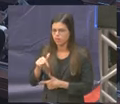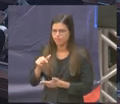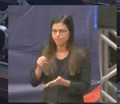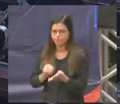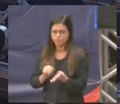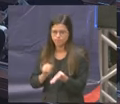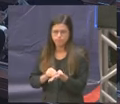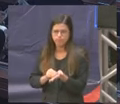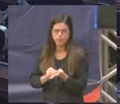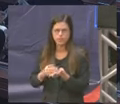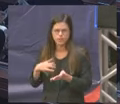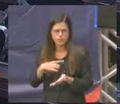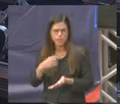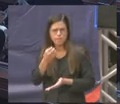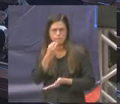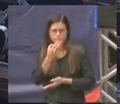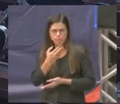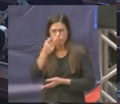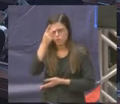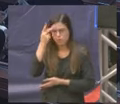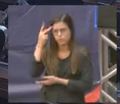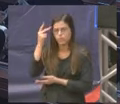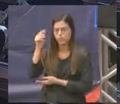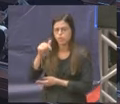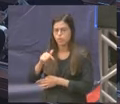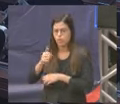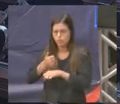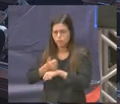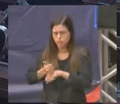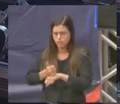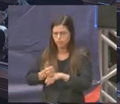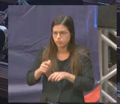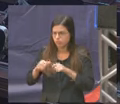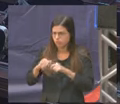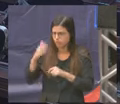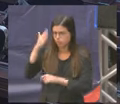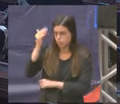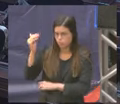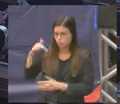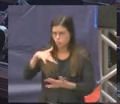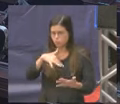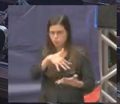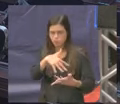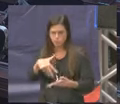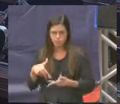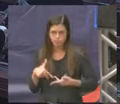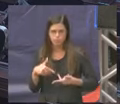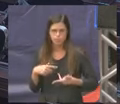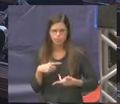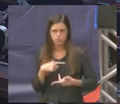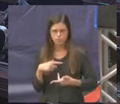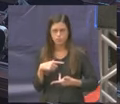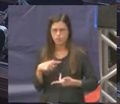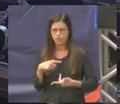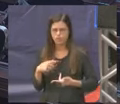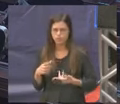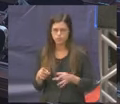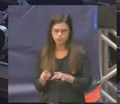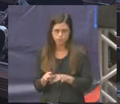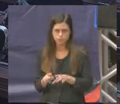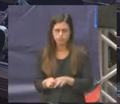gente tem boas pessoas, que tem, faz sucesso, inclusive, no mundo. A gente tem, exporta mão de obra nesse caso também,